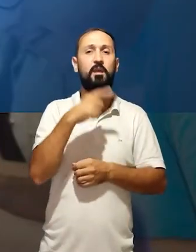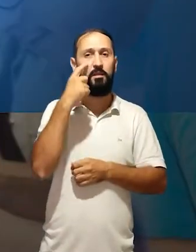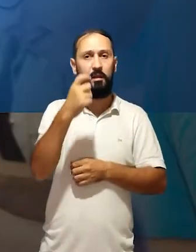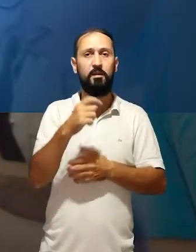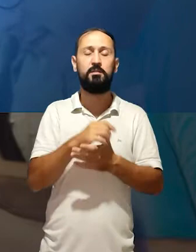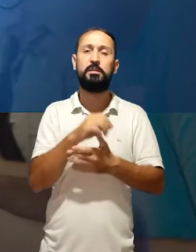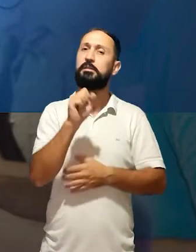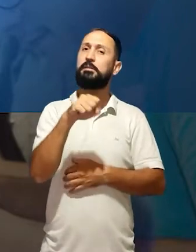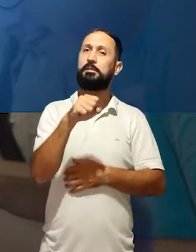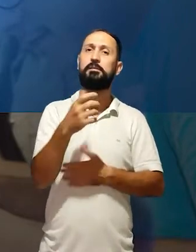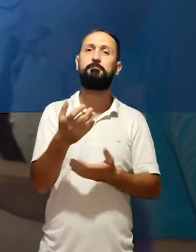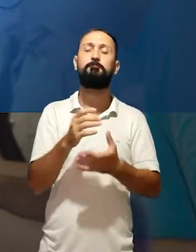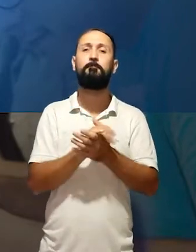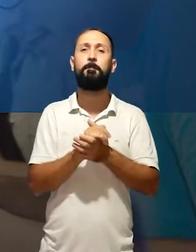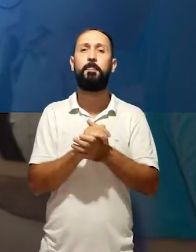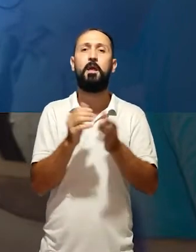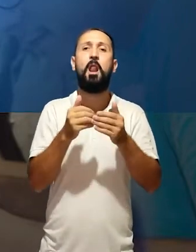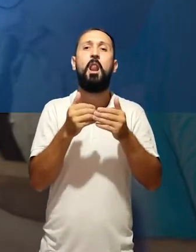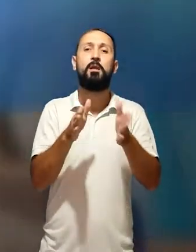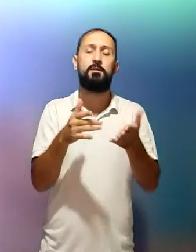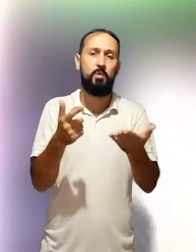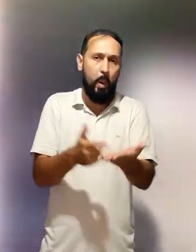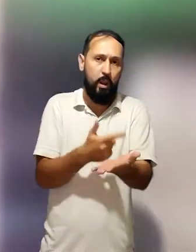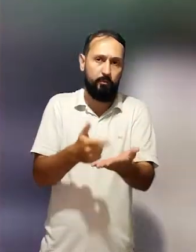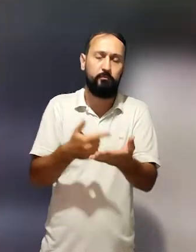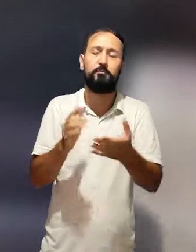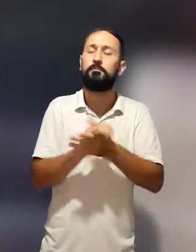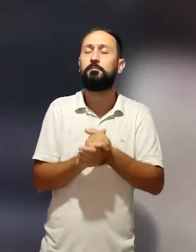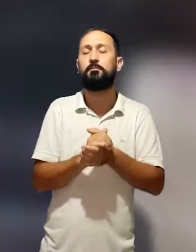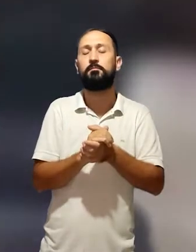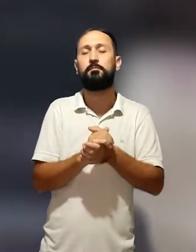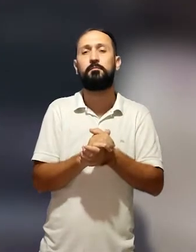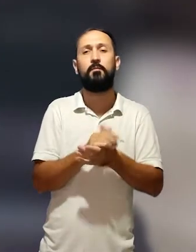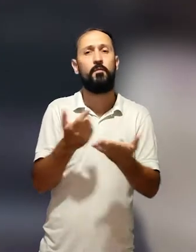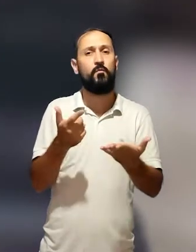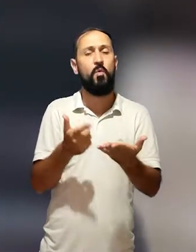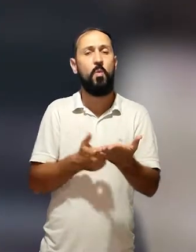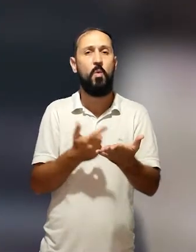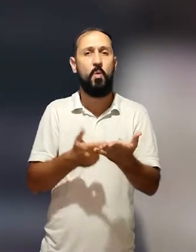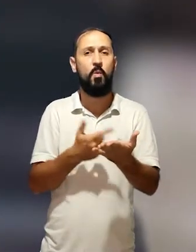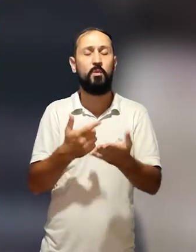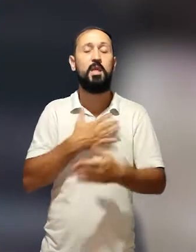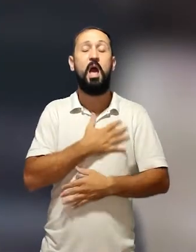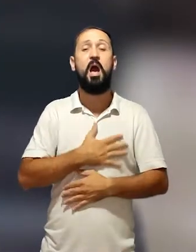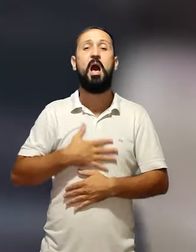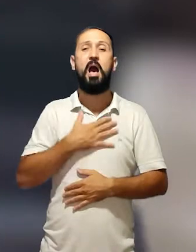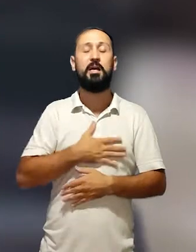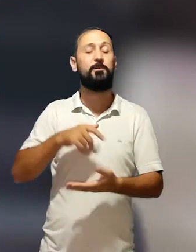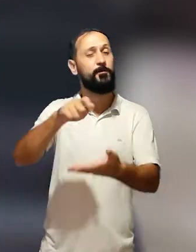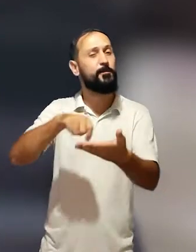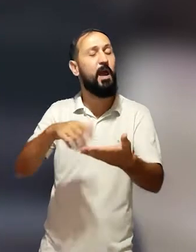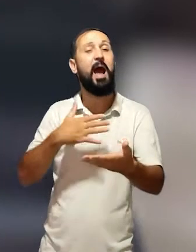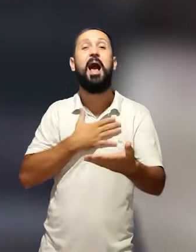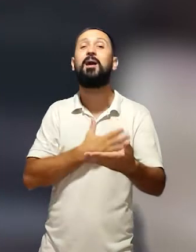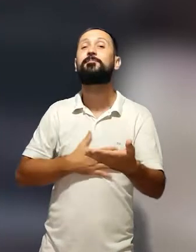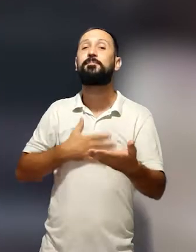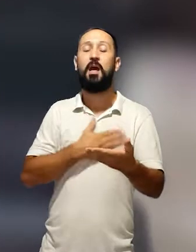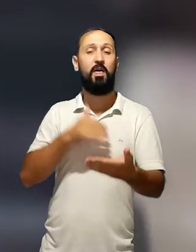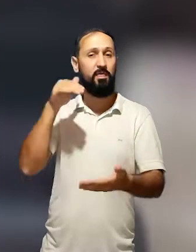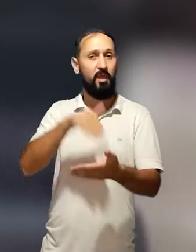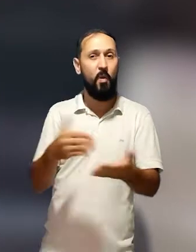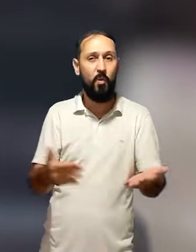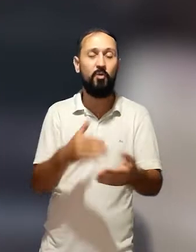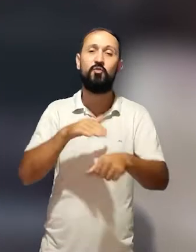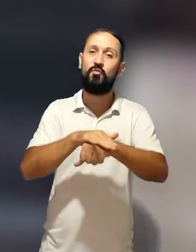ainda teriam interesse. Eles falaram que sim, e eu lancei o livro, né? Foi um livro que me agradou muito escrever,